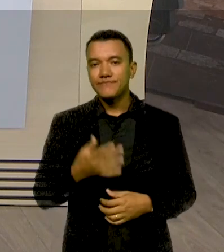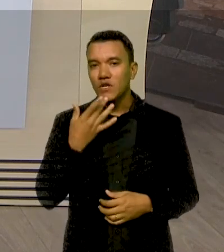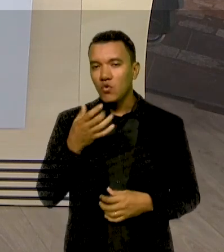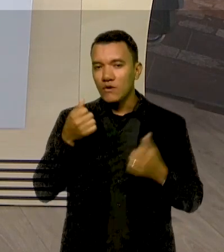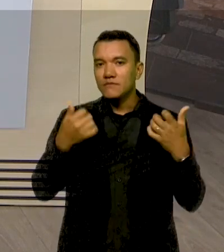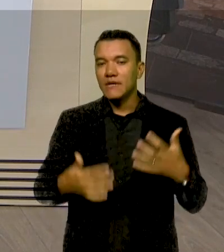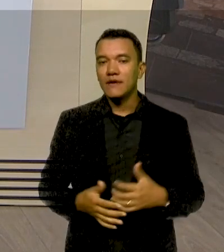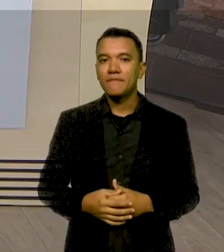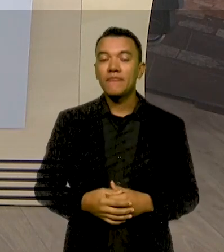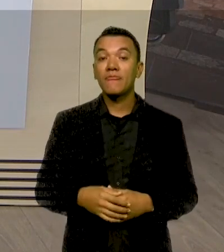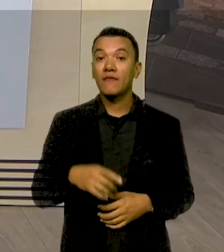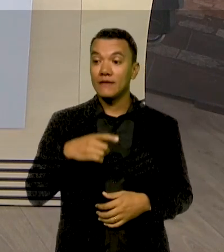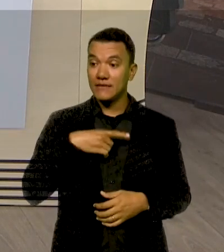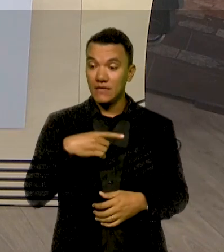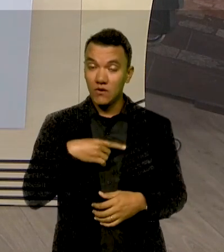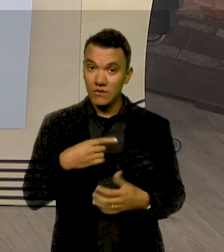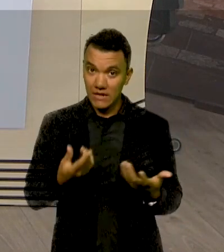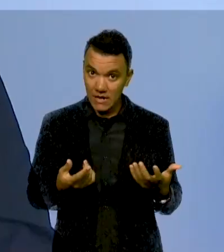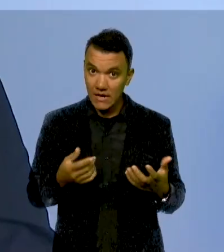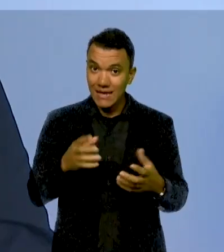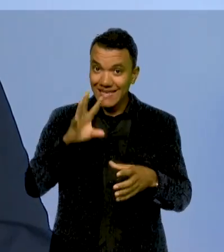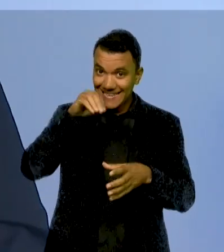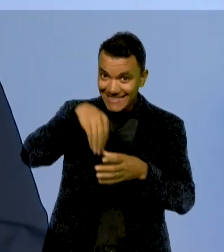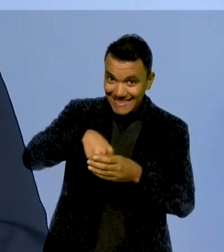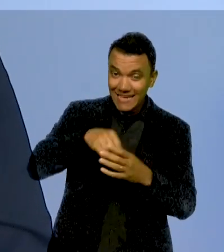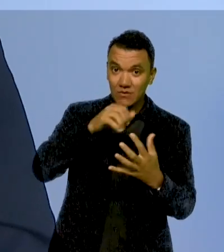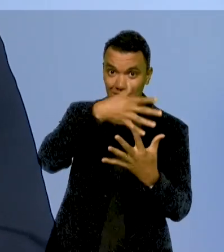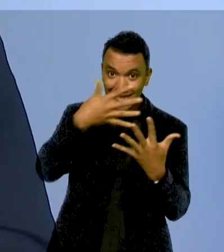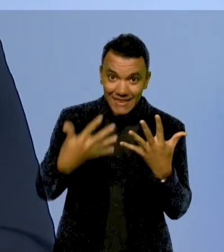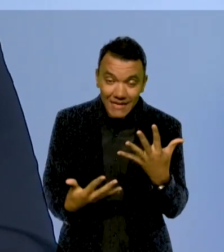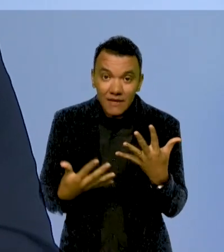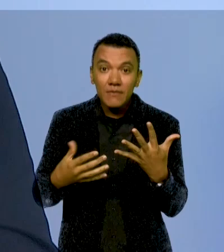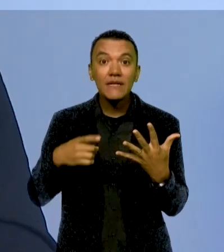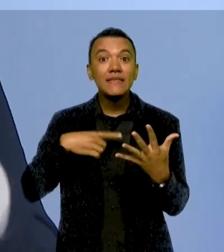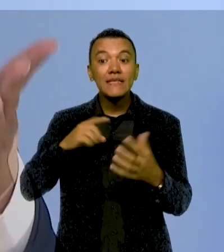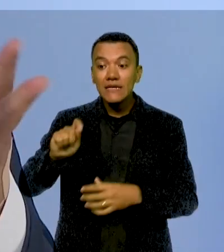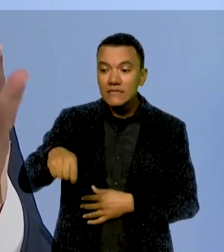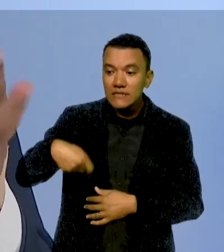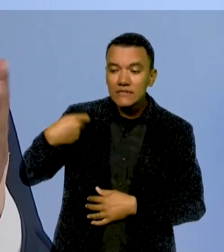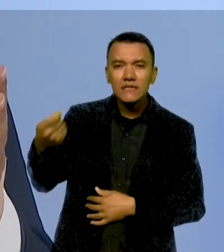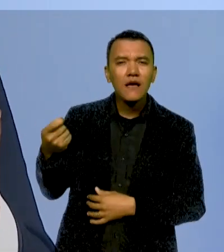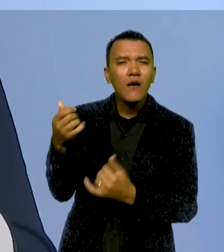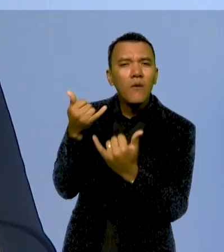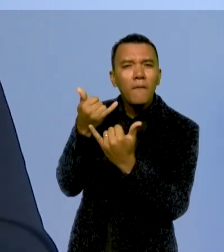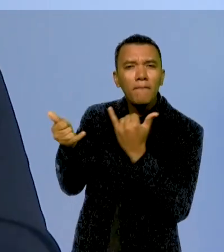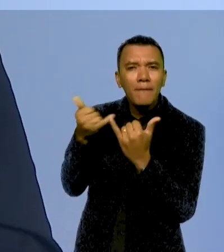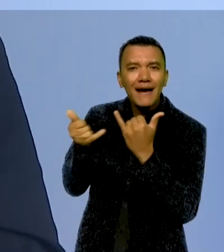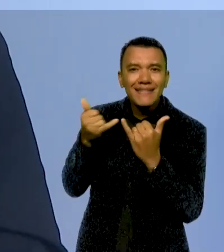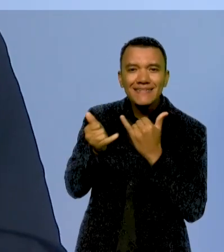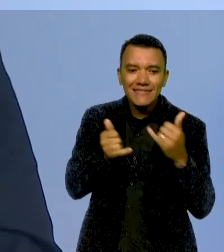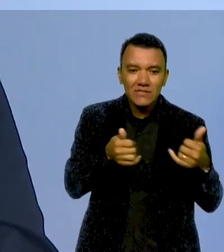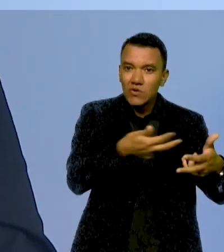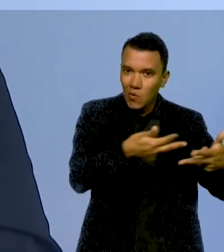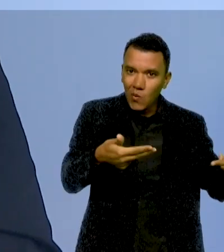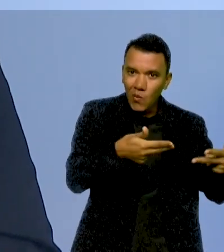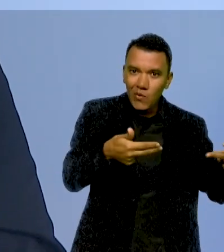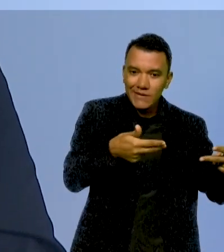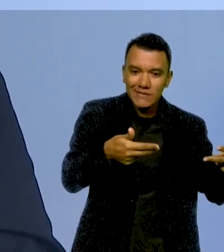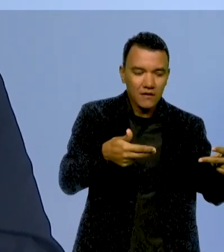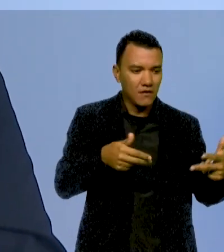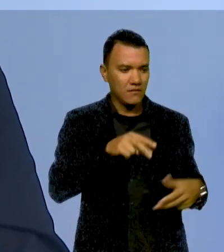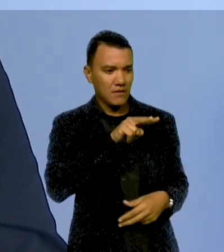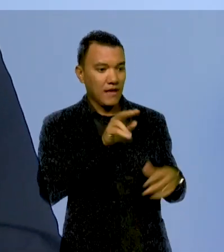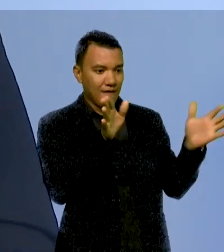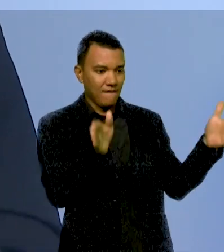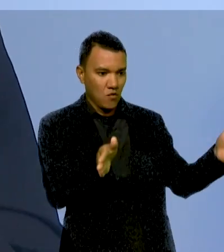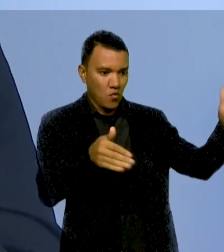iconicidade, que é esse fenômeno que acontece quando a informação que a gente transmite com as mãos, ela é igual à informação que a gente vê no dia a